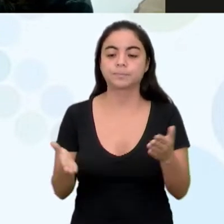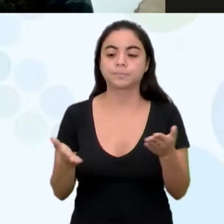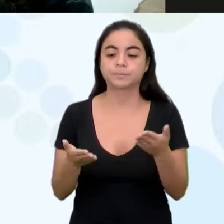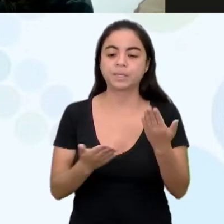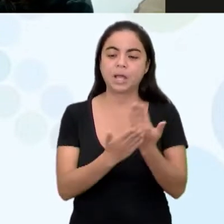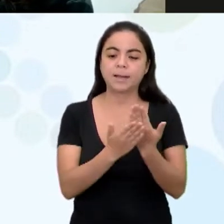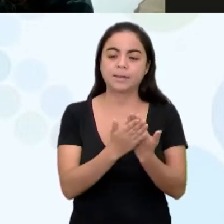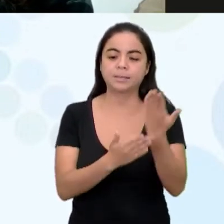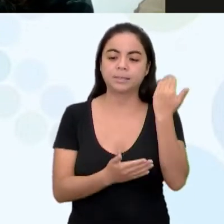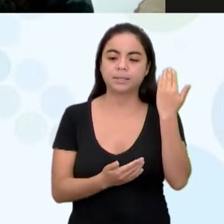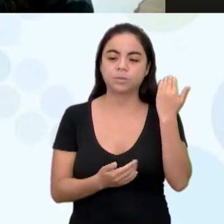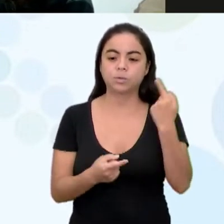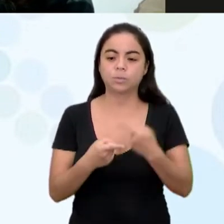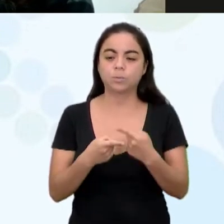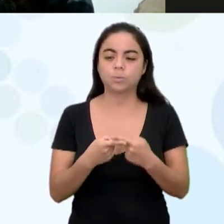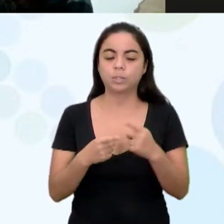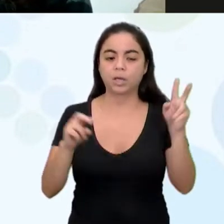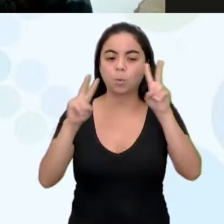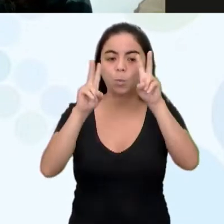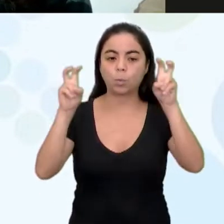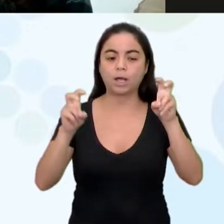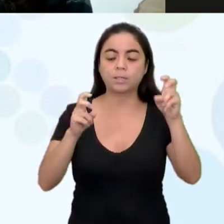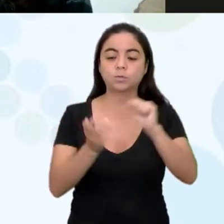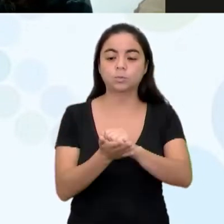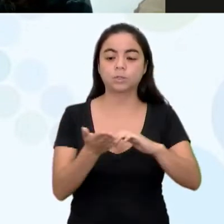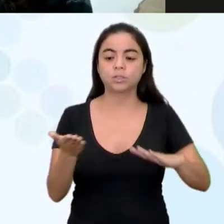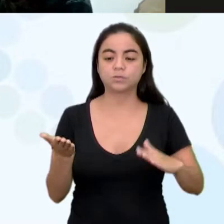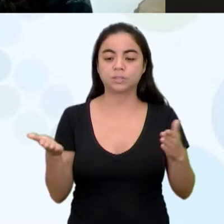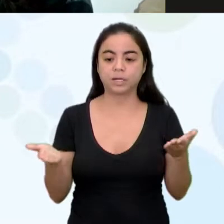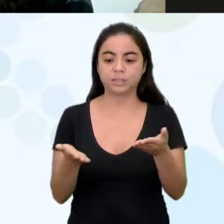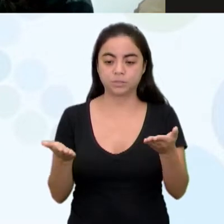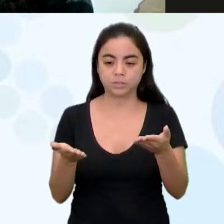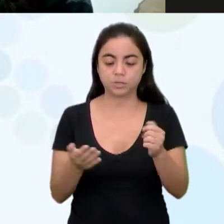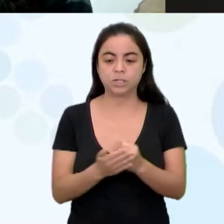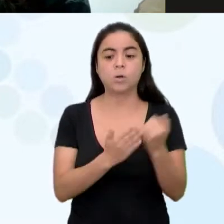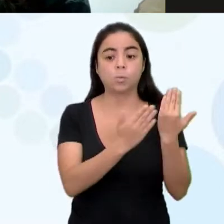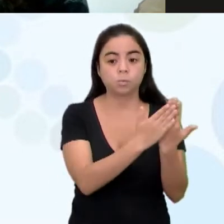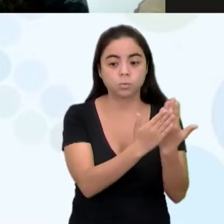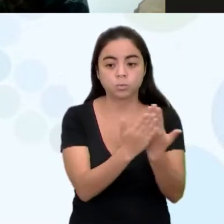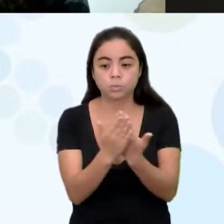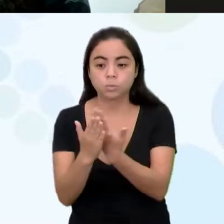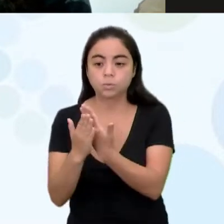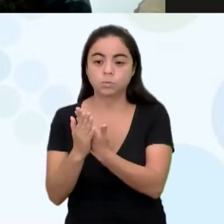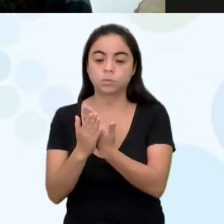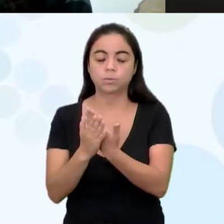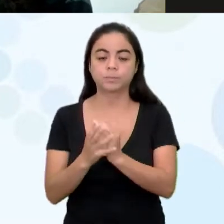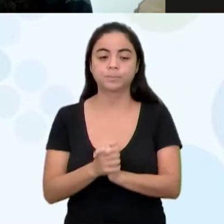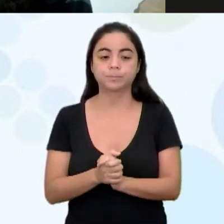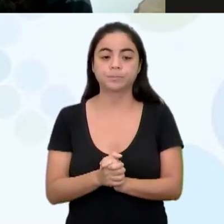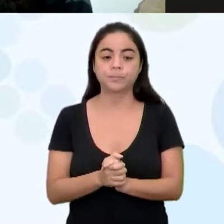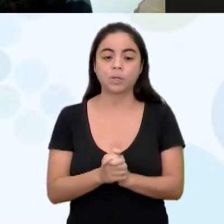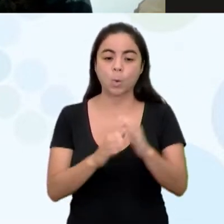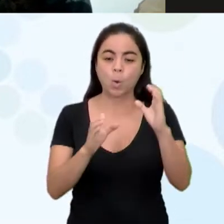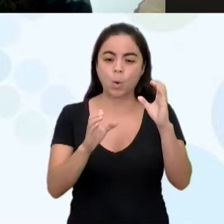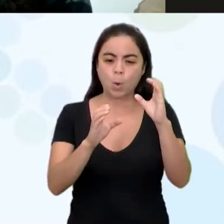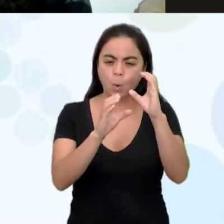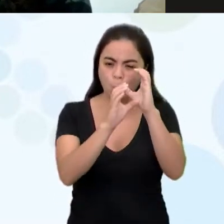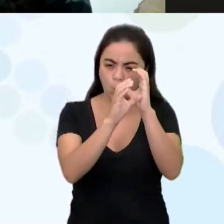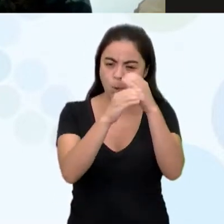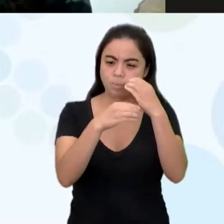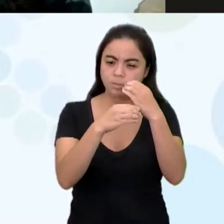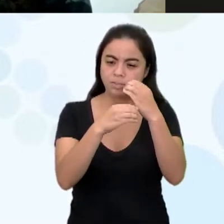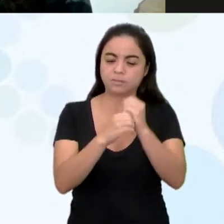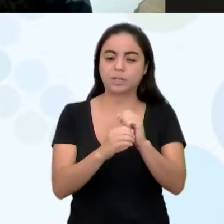anterior porque o assunto dessa atividade que a gente está fazendo, que são várias aulas, é observatório de imprensa. Então